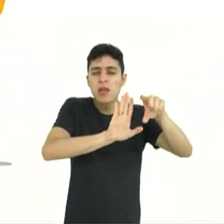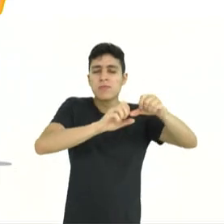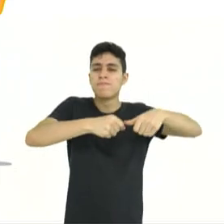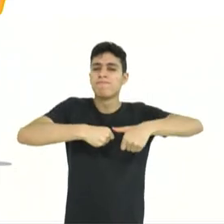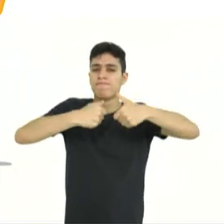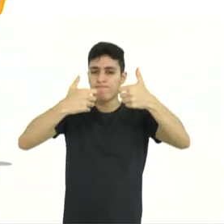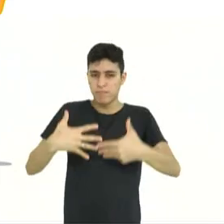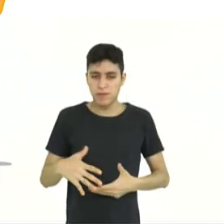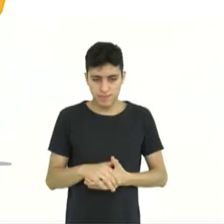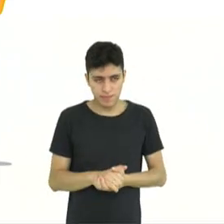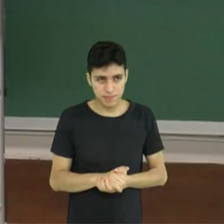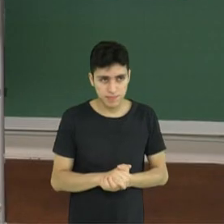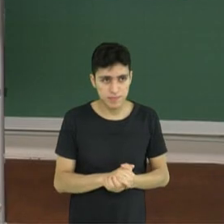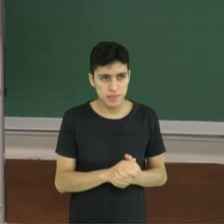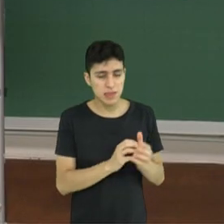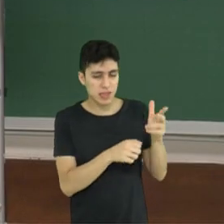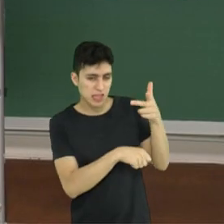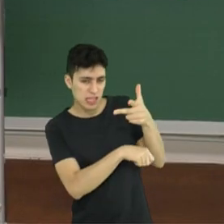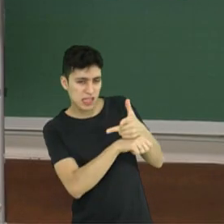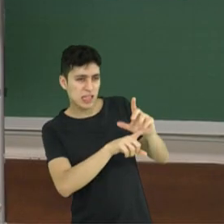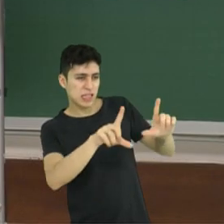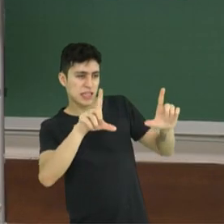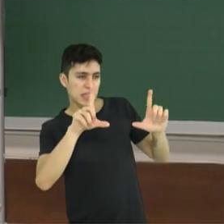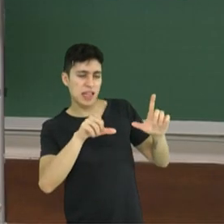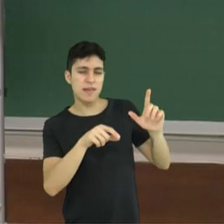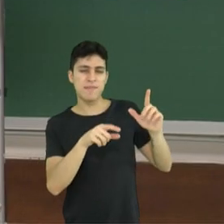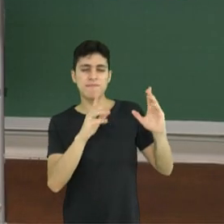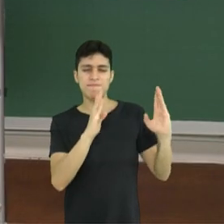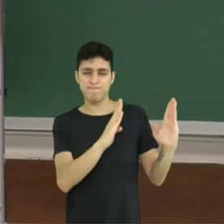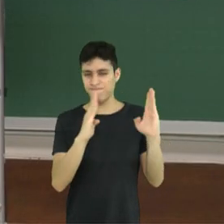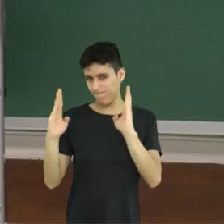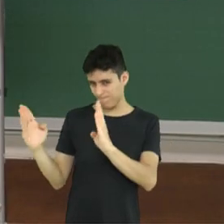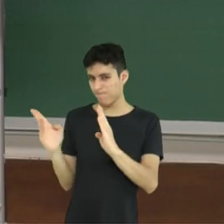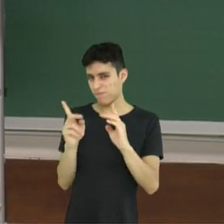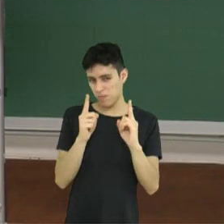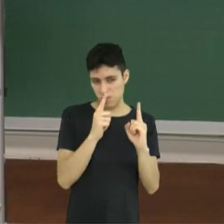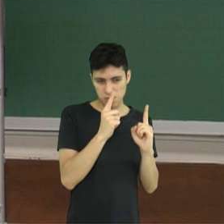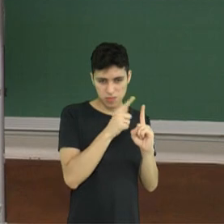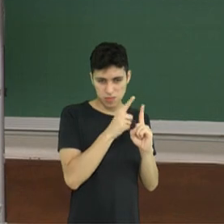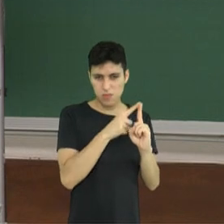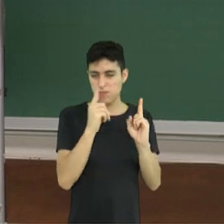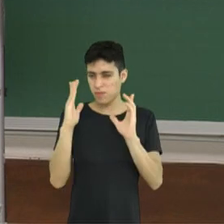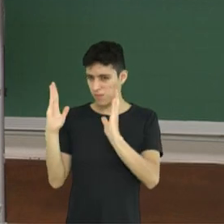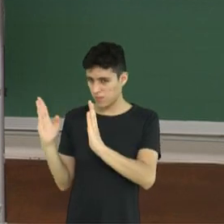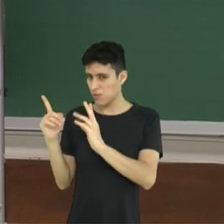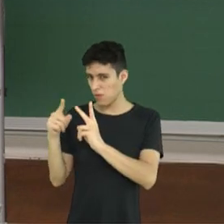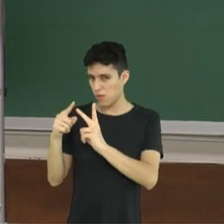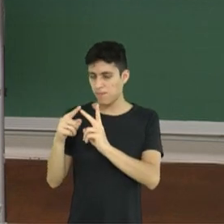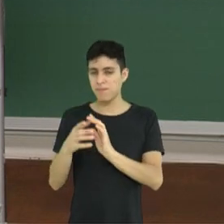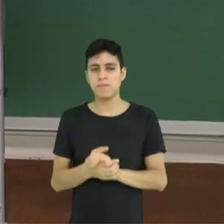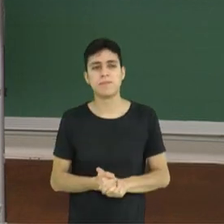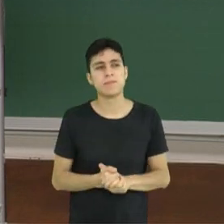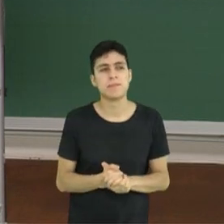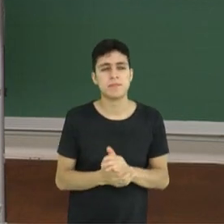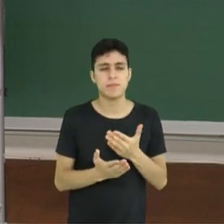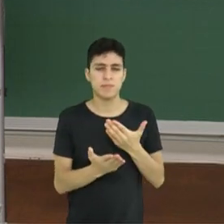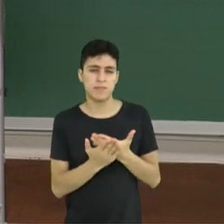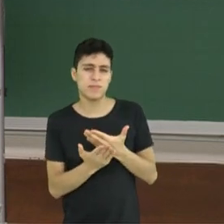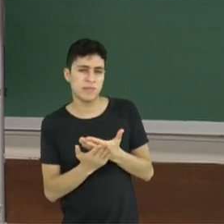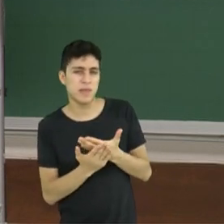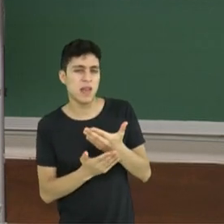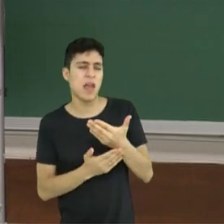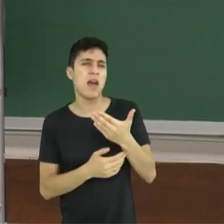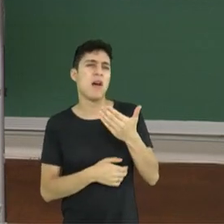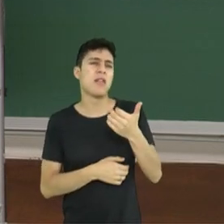gente vai falar do cinema parte um então a gente falou um resumão e a gente vai buscar lá na aula 21 20 20